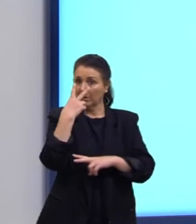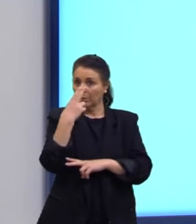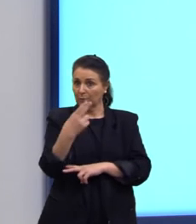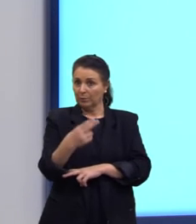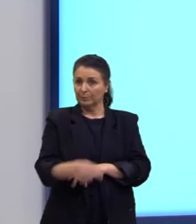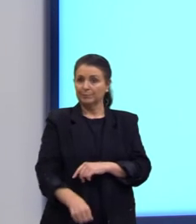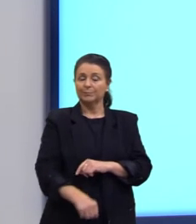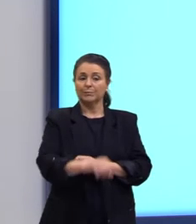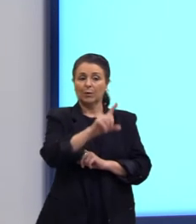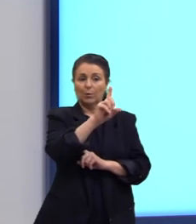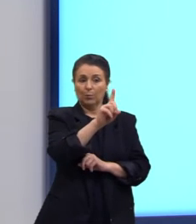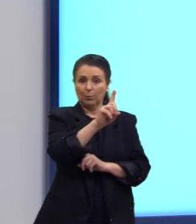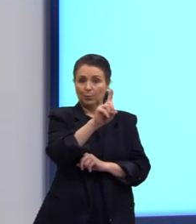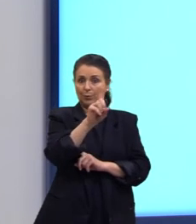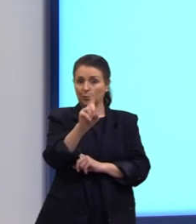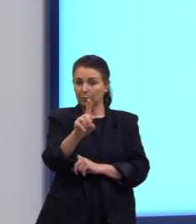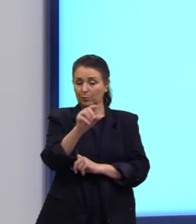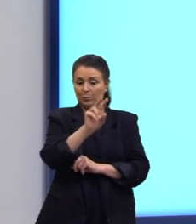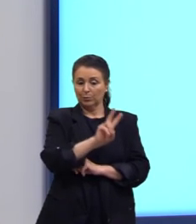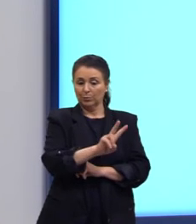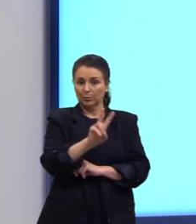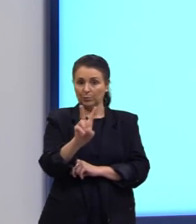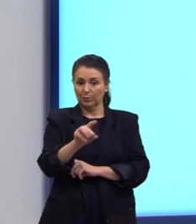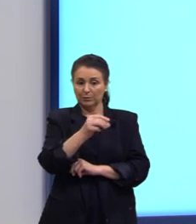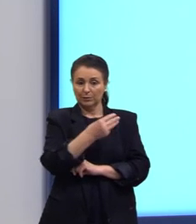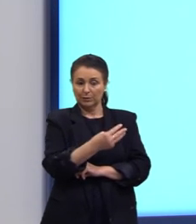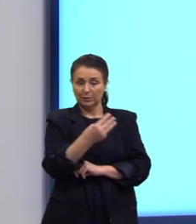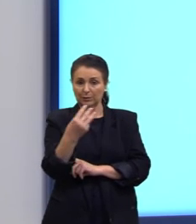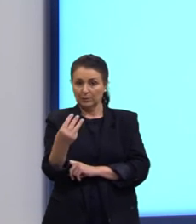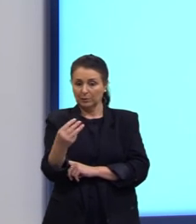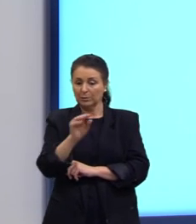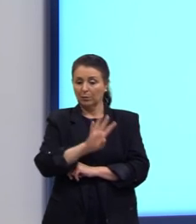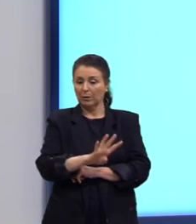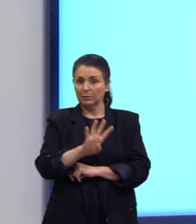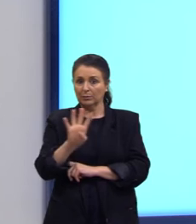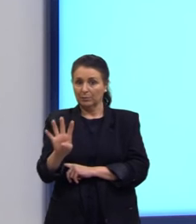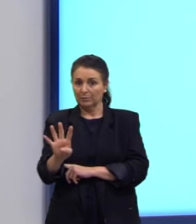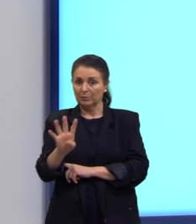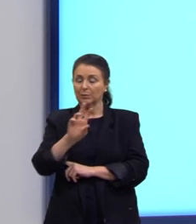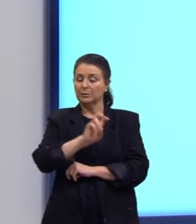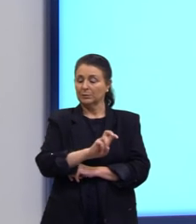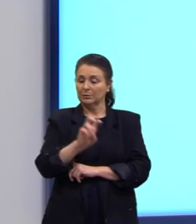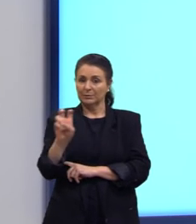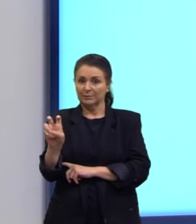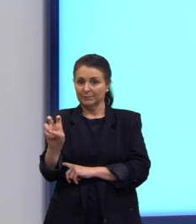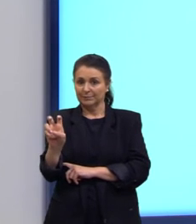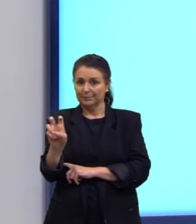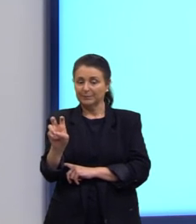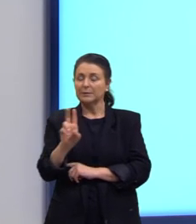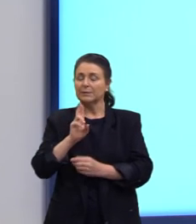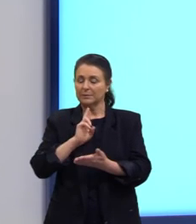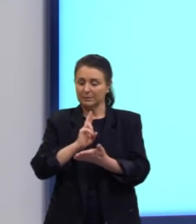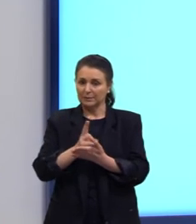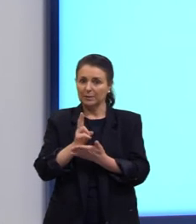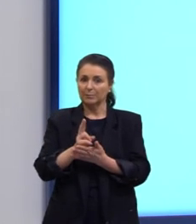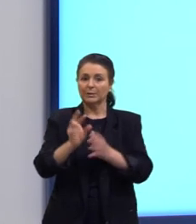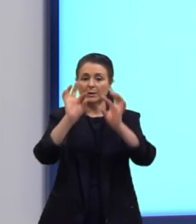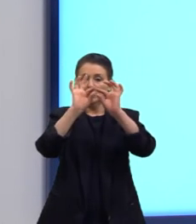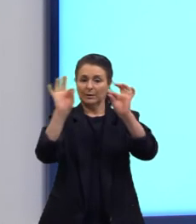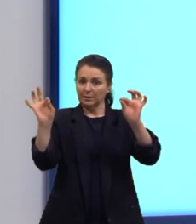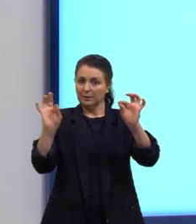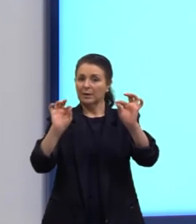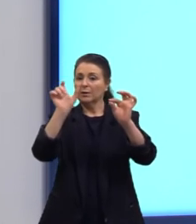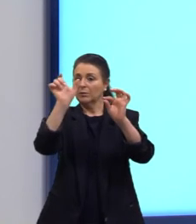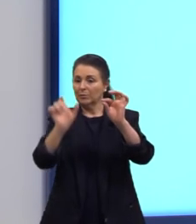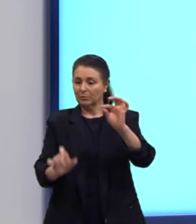seria um e um e um dois e dois três e três quatro quatro cinco cinco né Sempre linha depois coluna